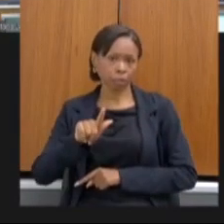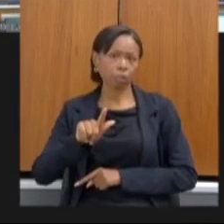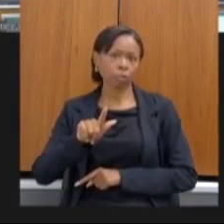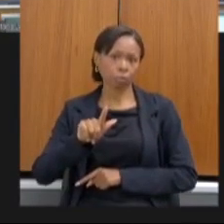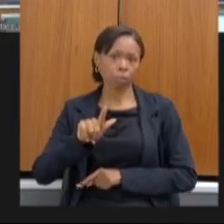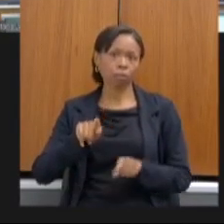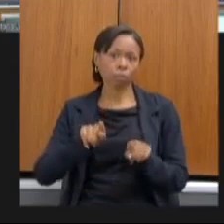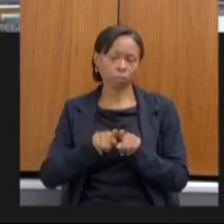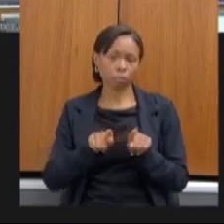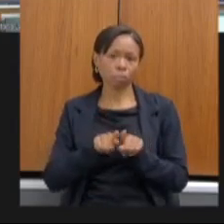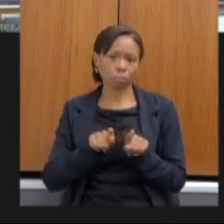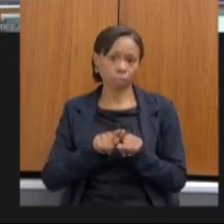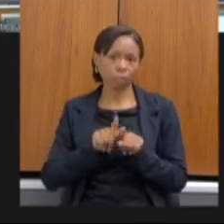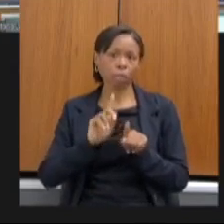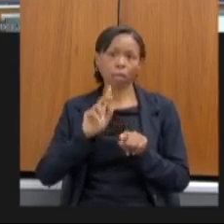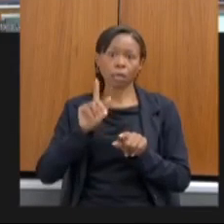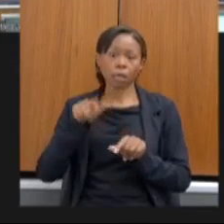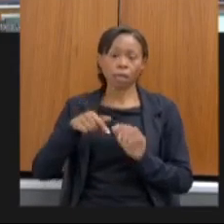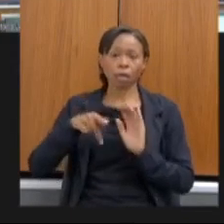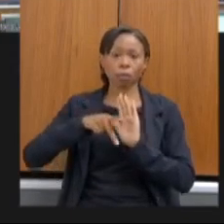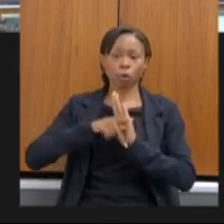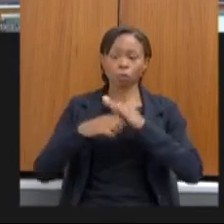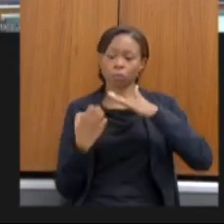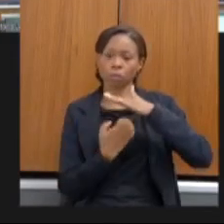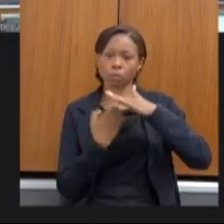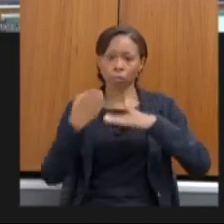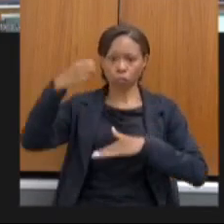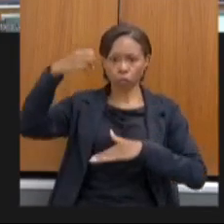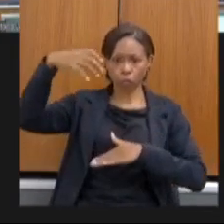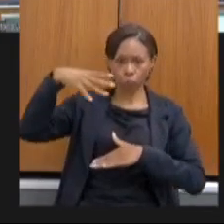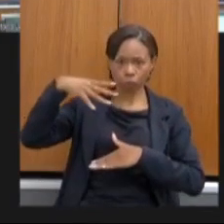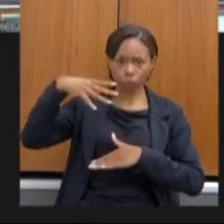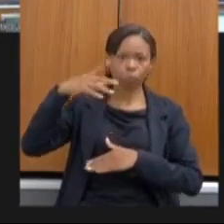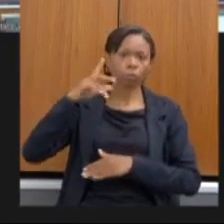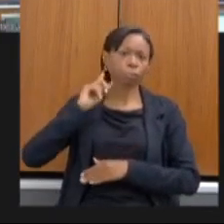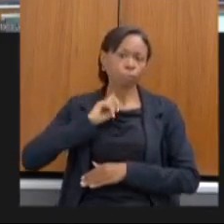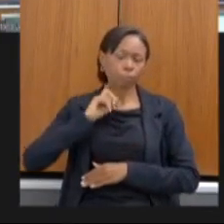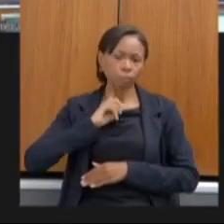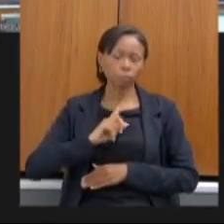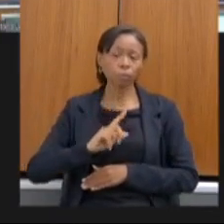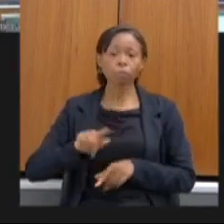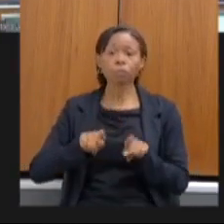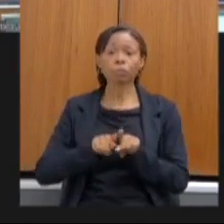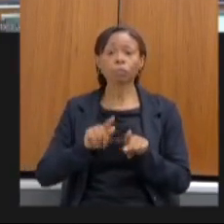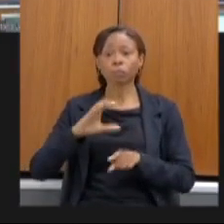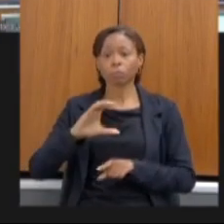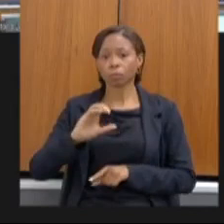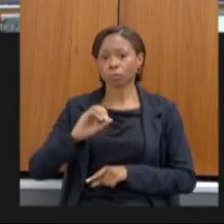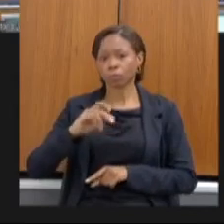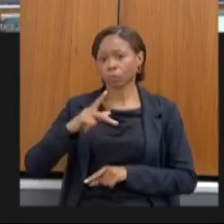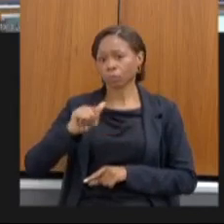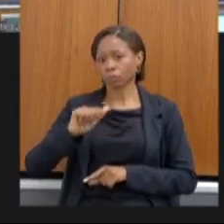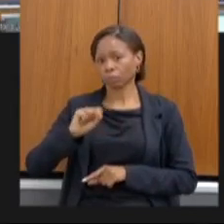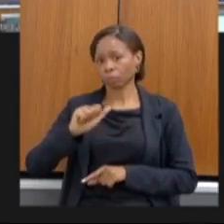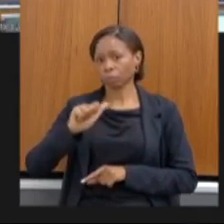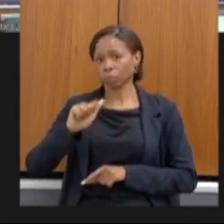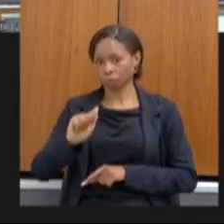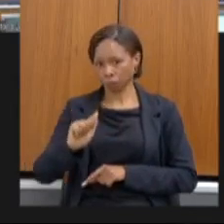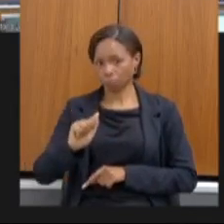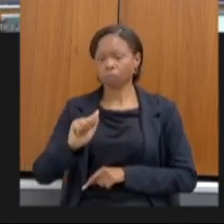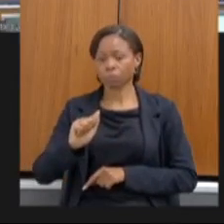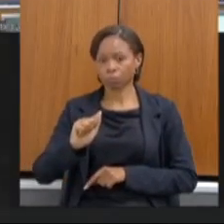apresentações nossa companhia energética do Estado de Minas Gerais a COPASA também famosa